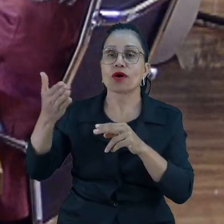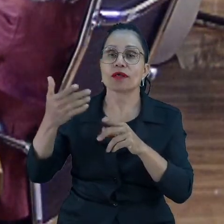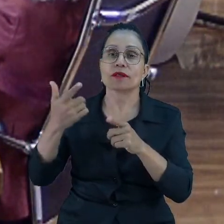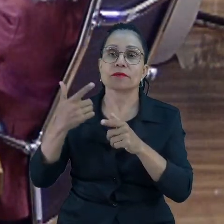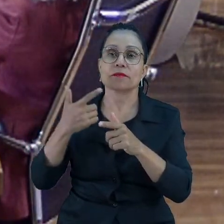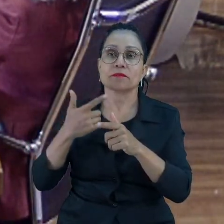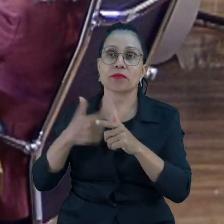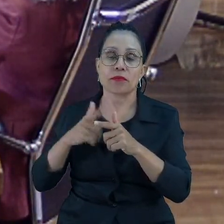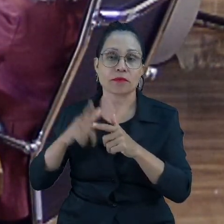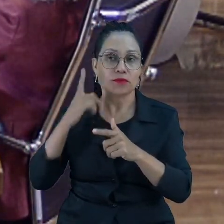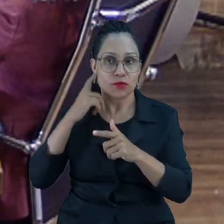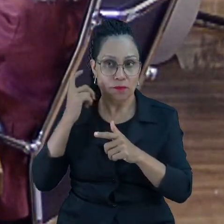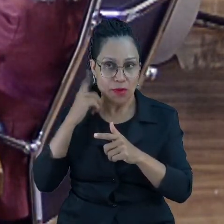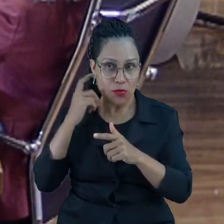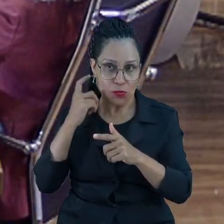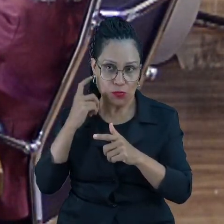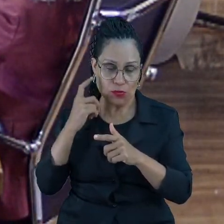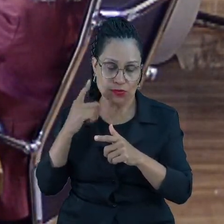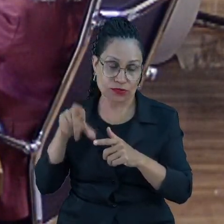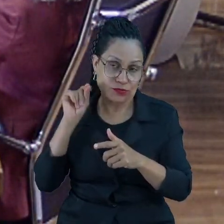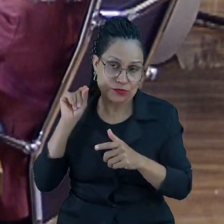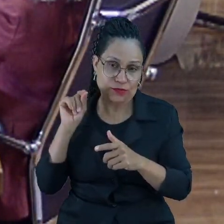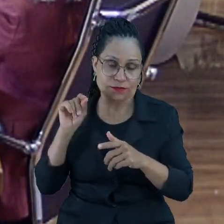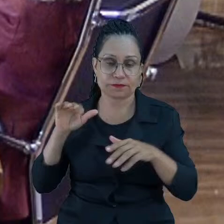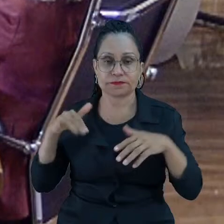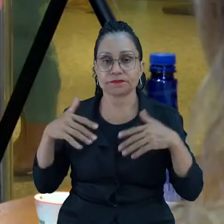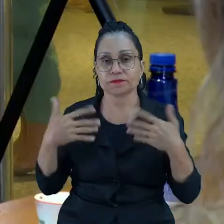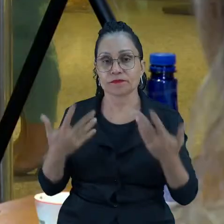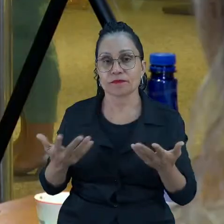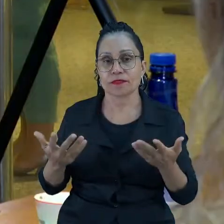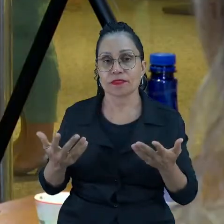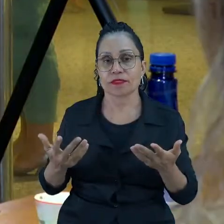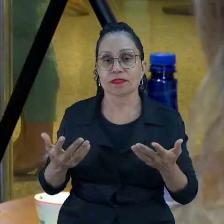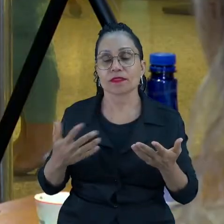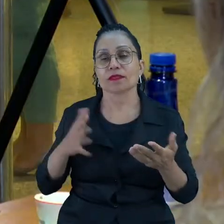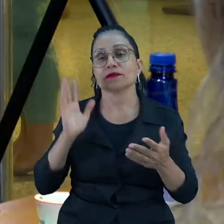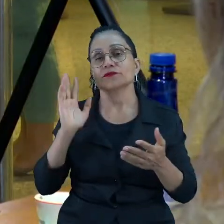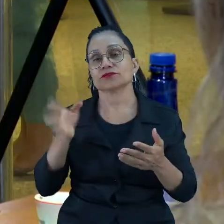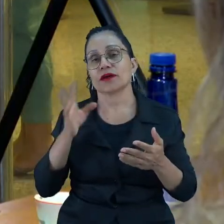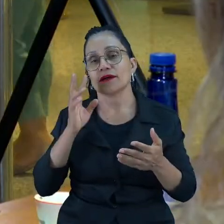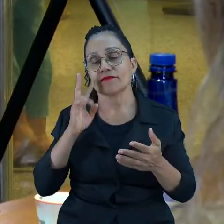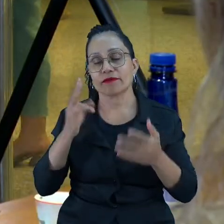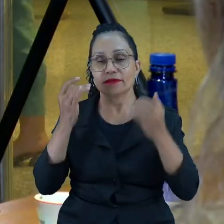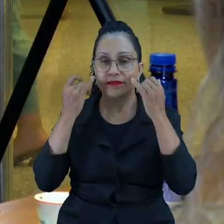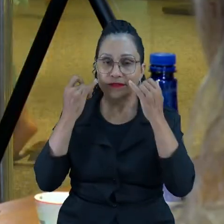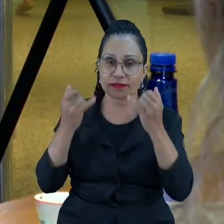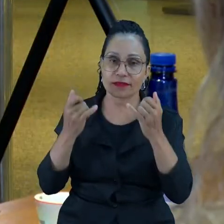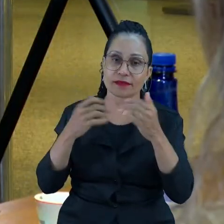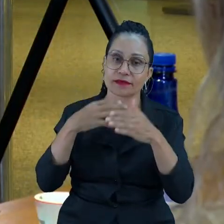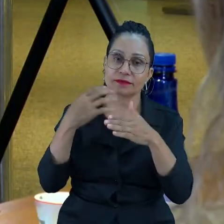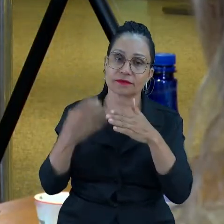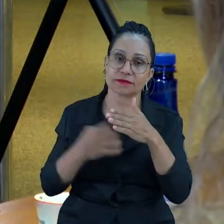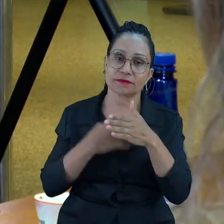bacana, interessante, porque a gente já vê, né, estabelecimentos que